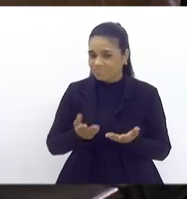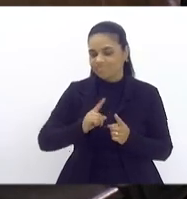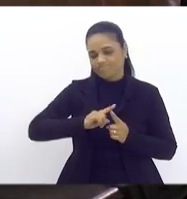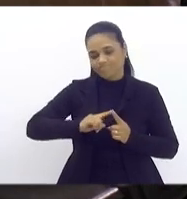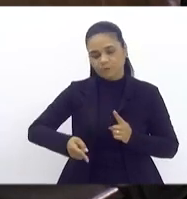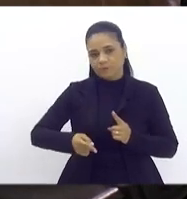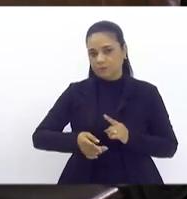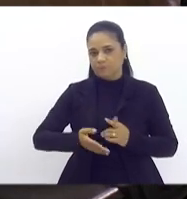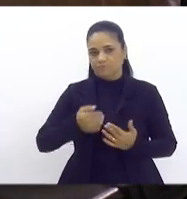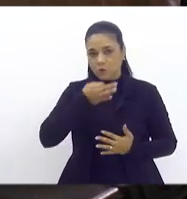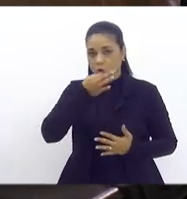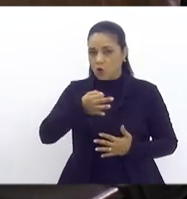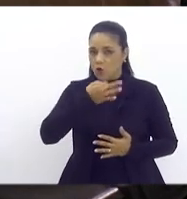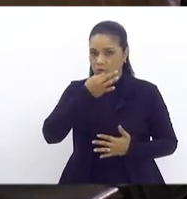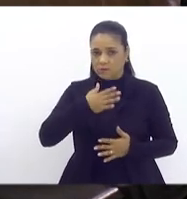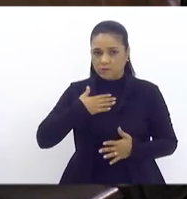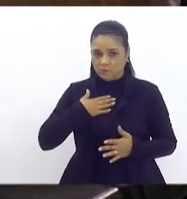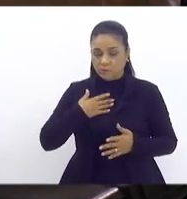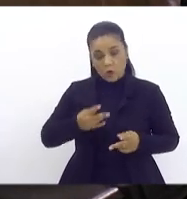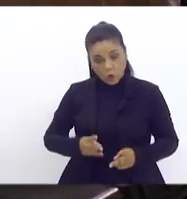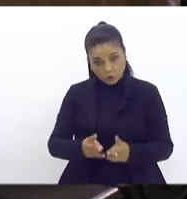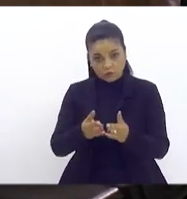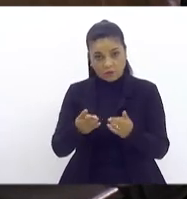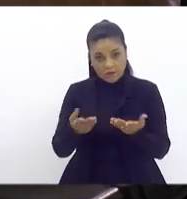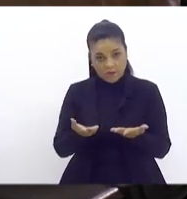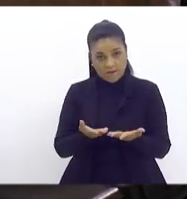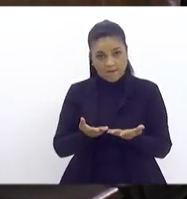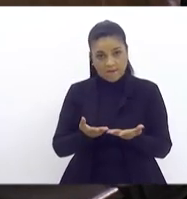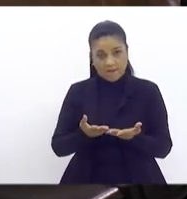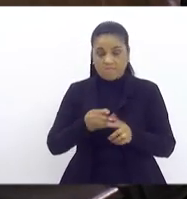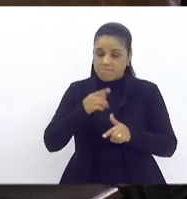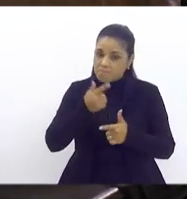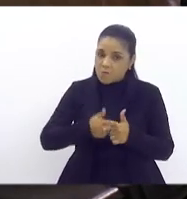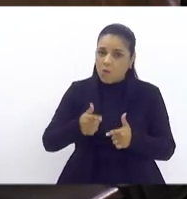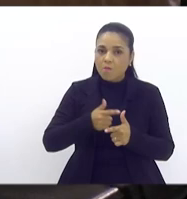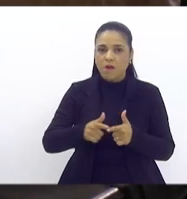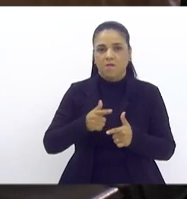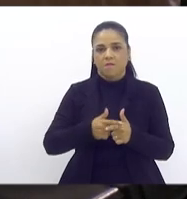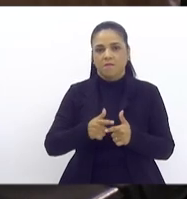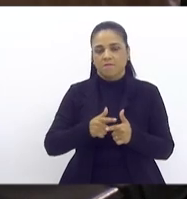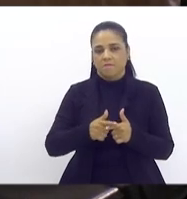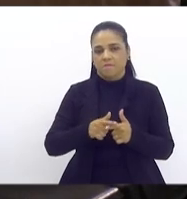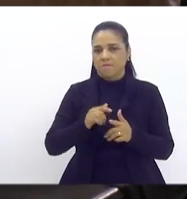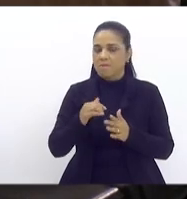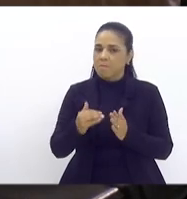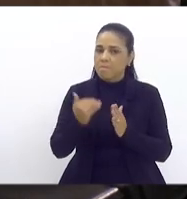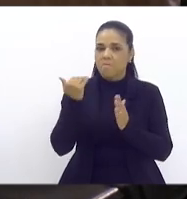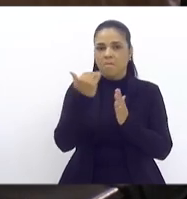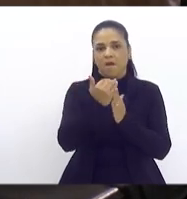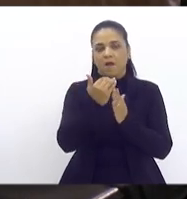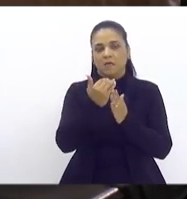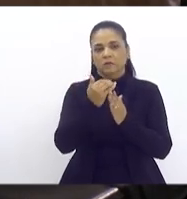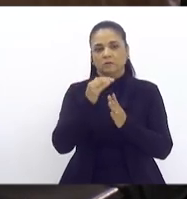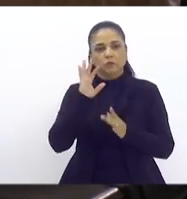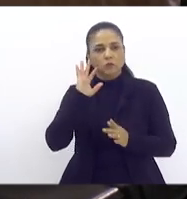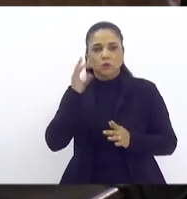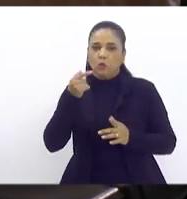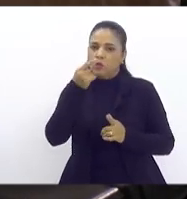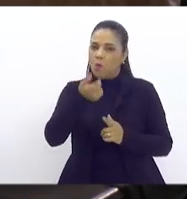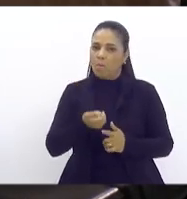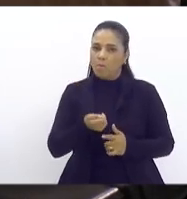proibido né para continuar do jeito que tá ele gera mais problema do que solução porque no caso do Paulo São